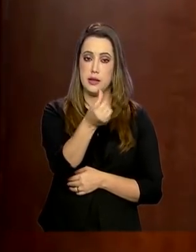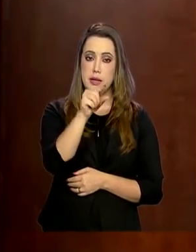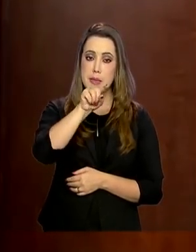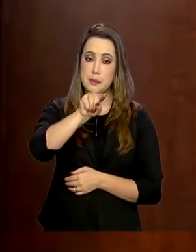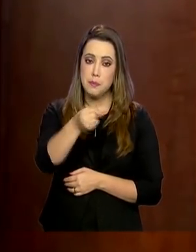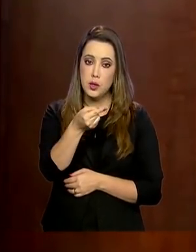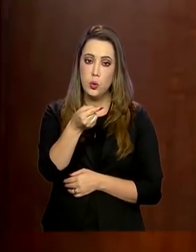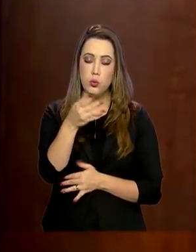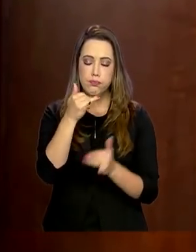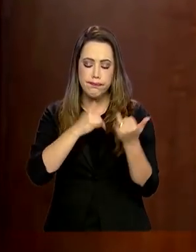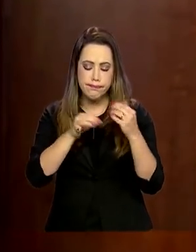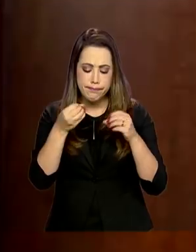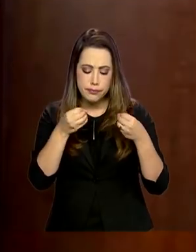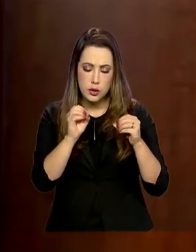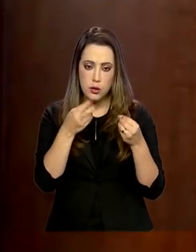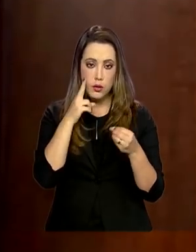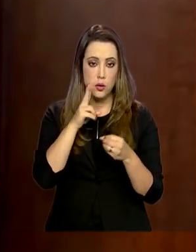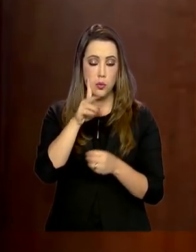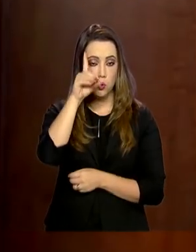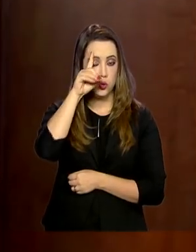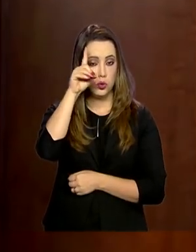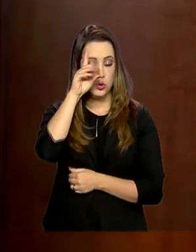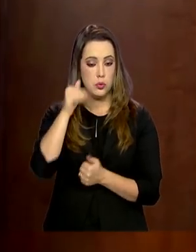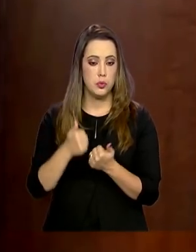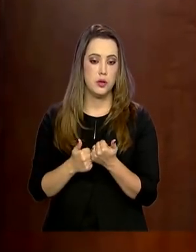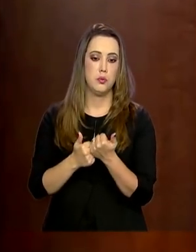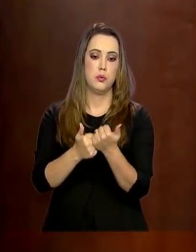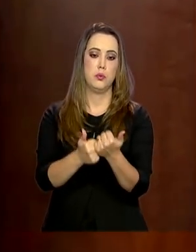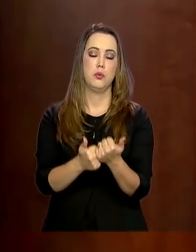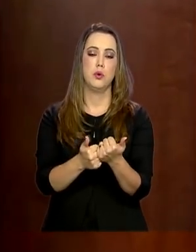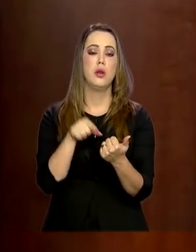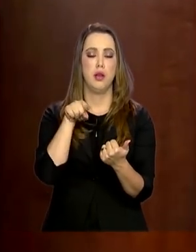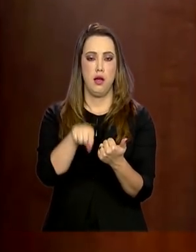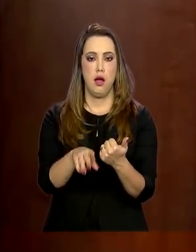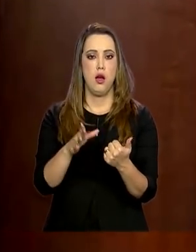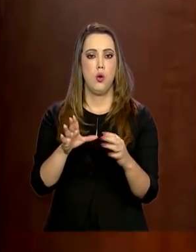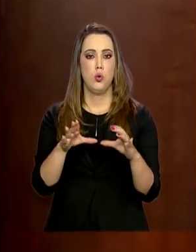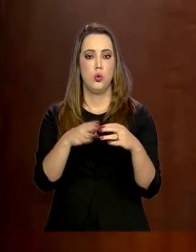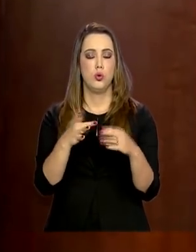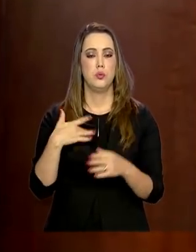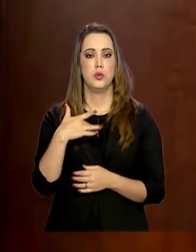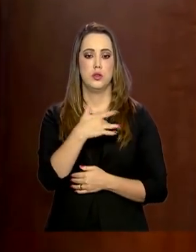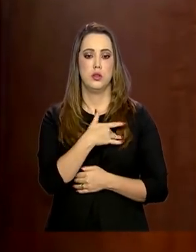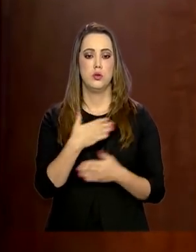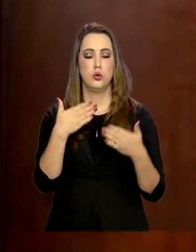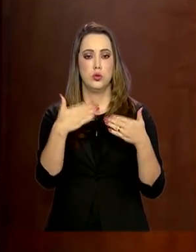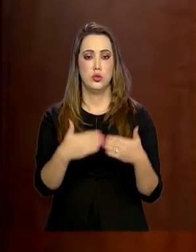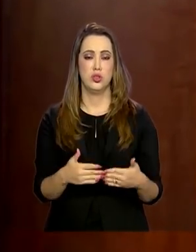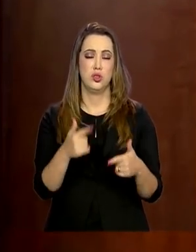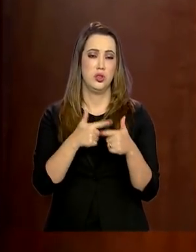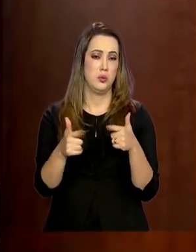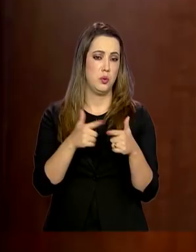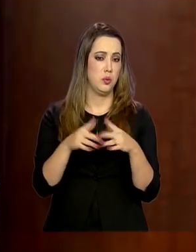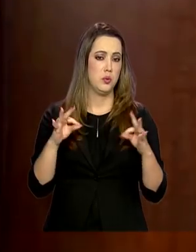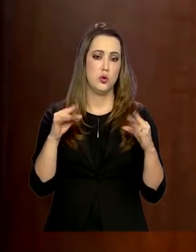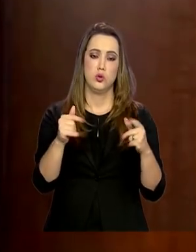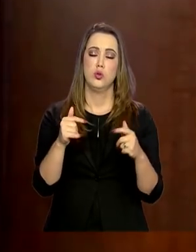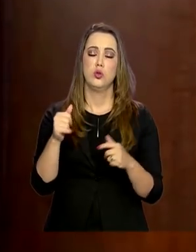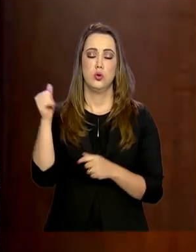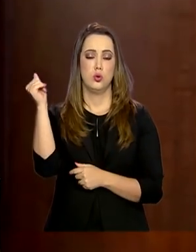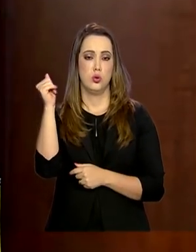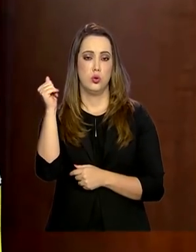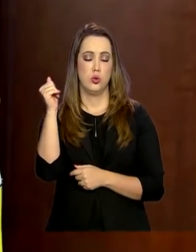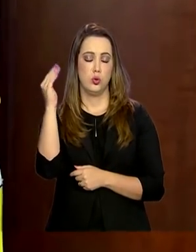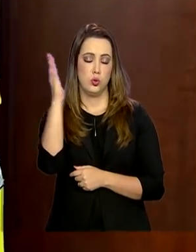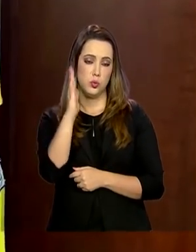para ajudar a rede de saúde a enfrentar este desafio de todos os brasileiros que a